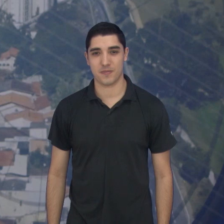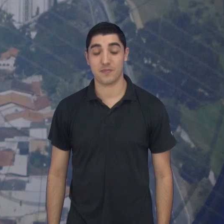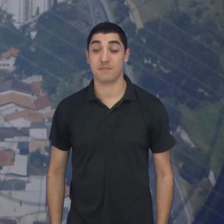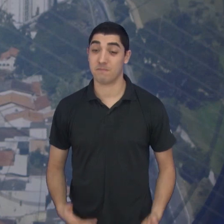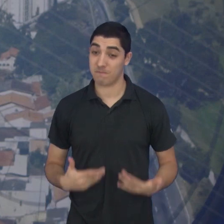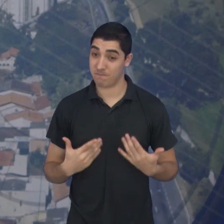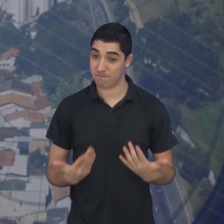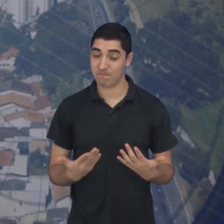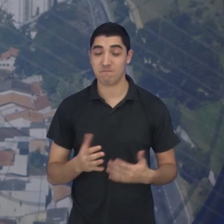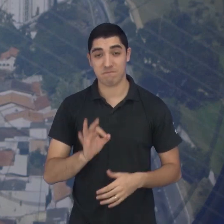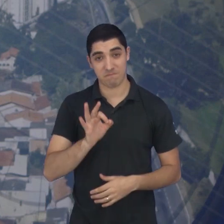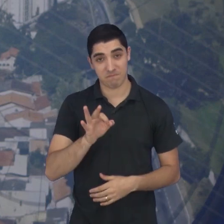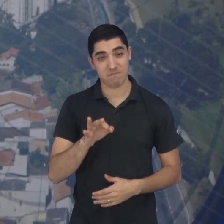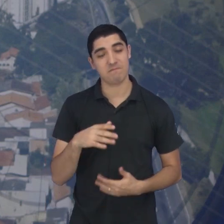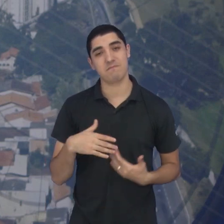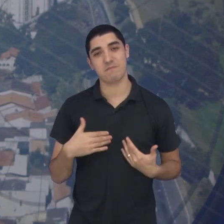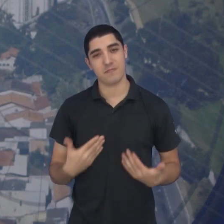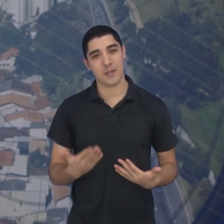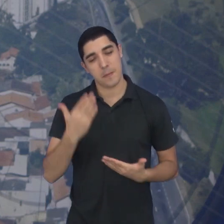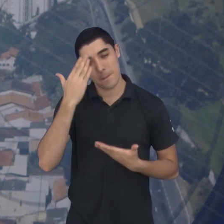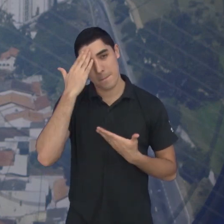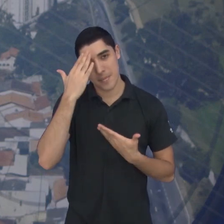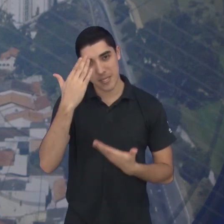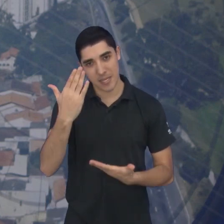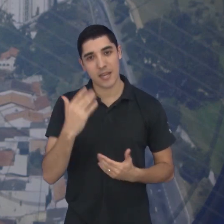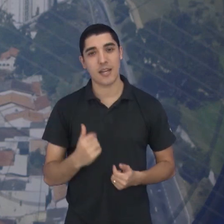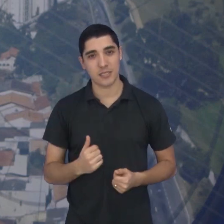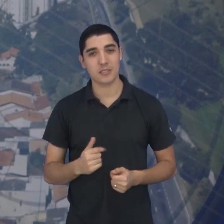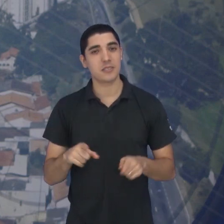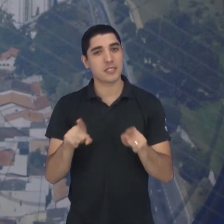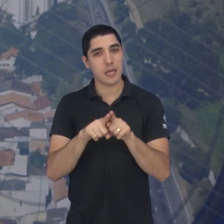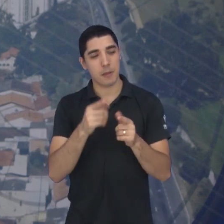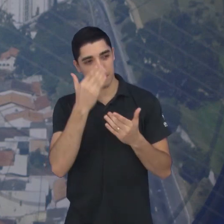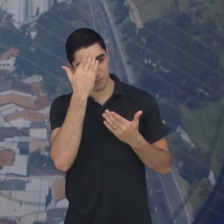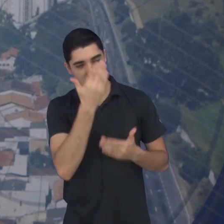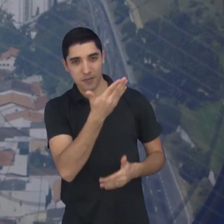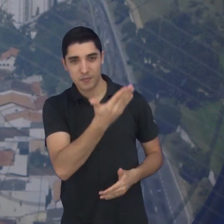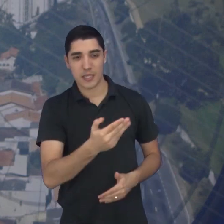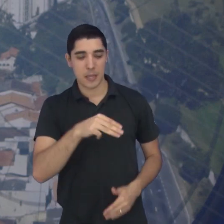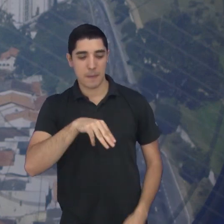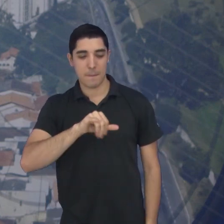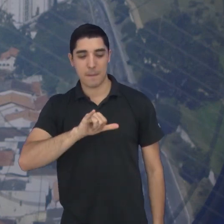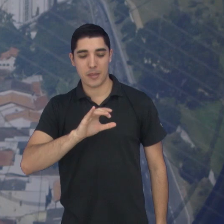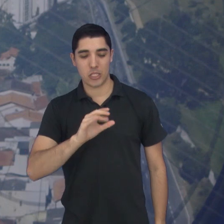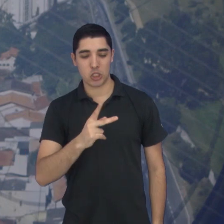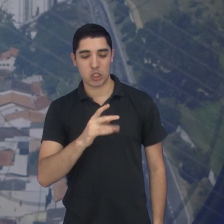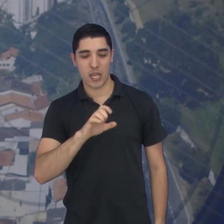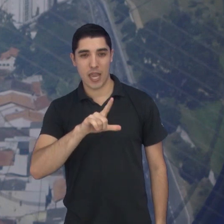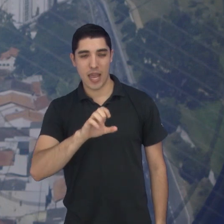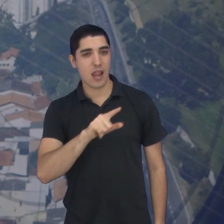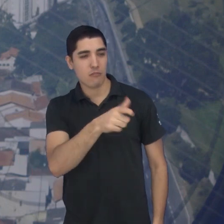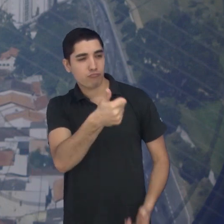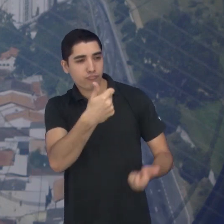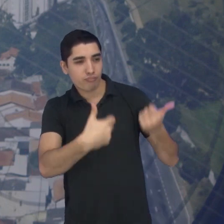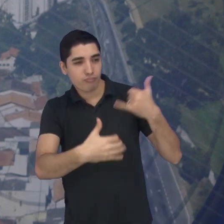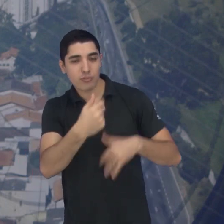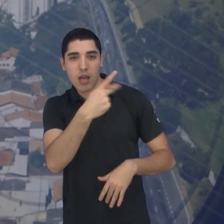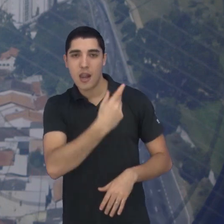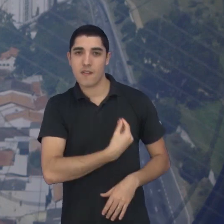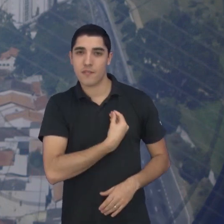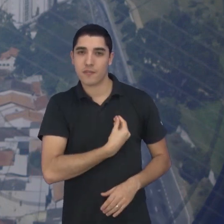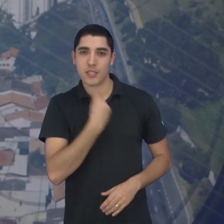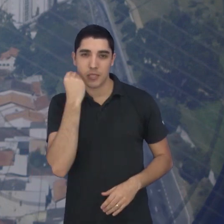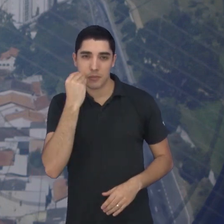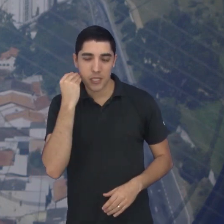É isso mesmo, Vanessa. Obrigada, viu? Agradece a Michele aí também por ter compartilhado um pouquinho da rotina dela com a